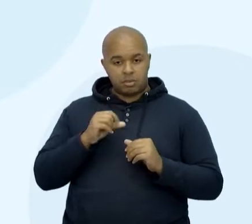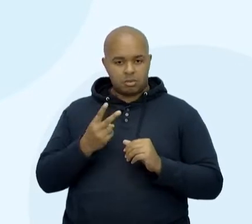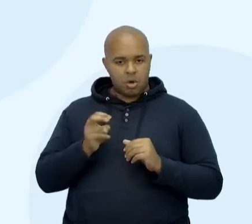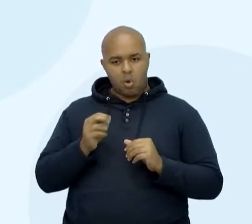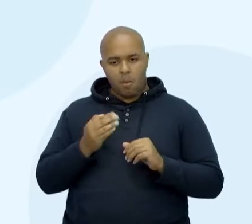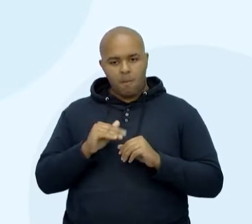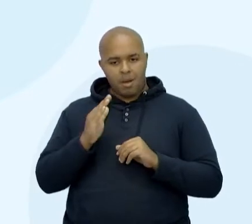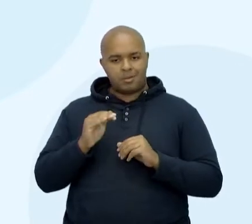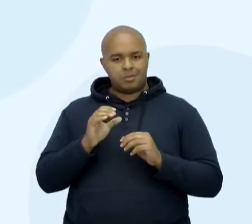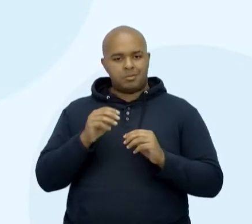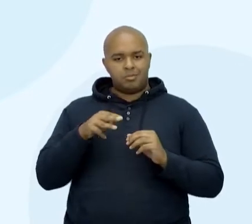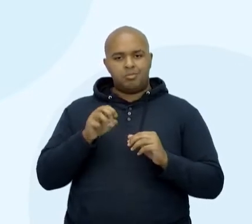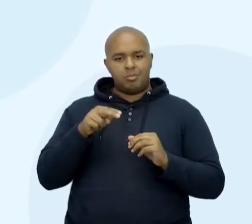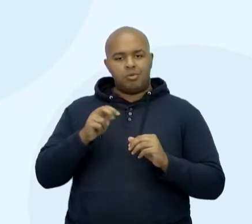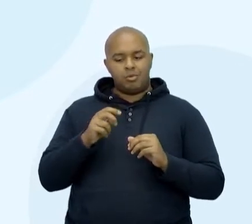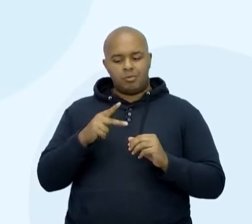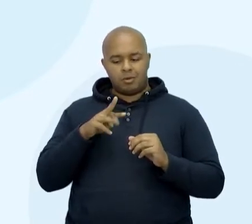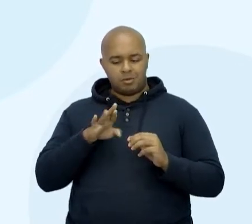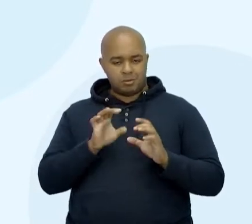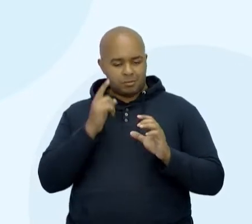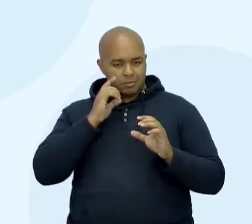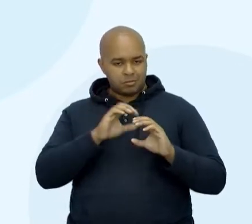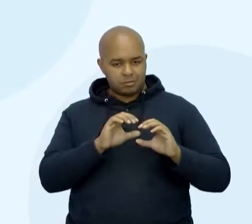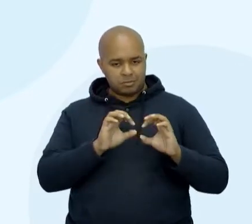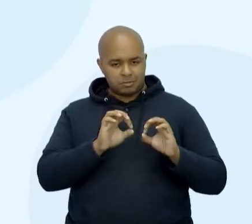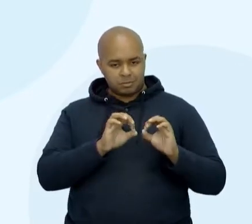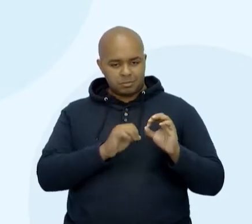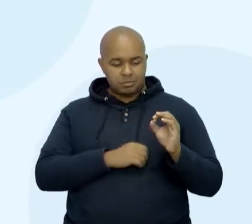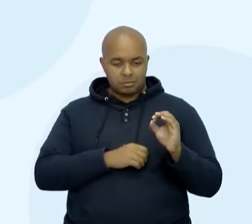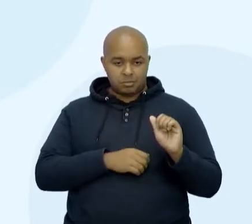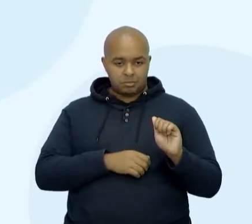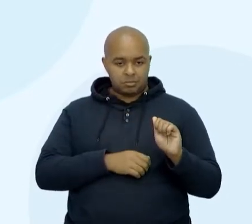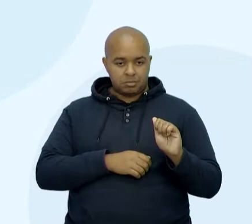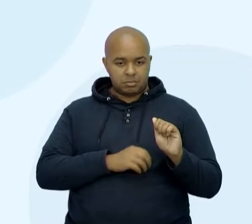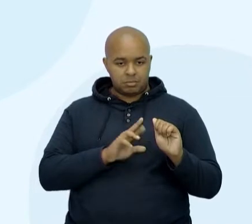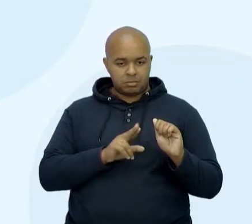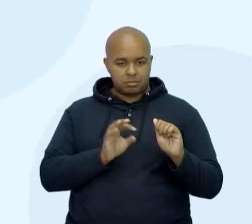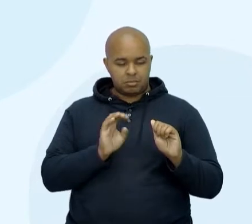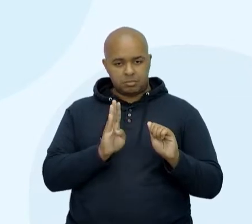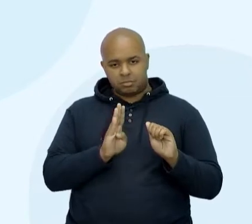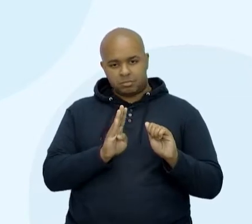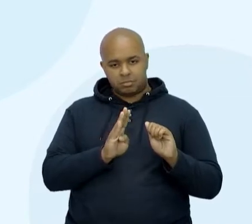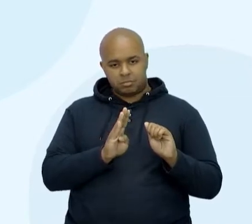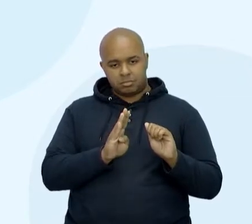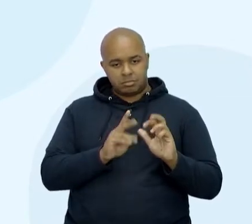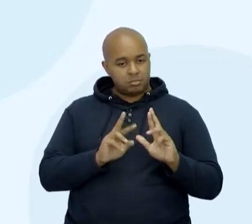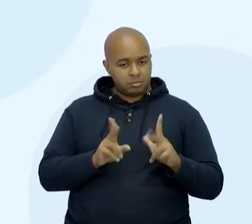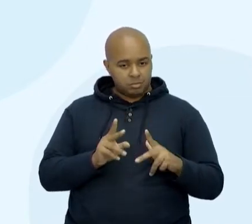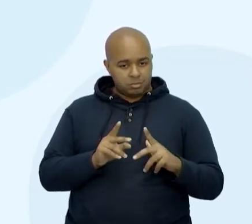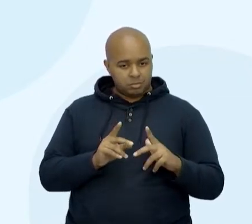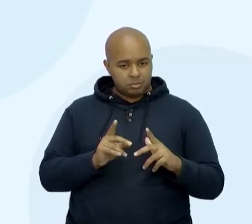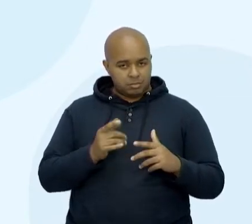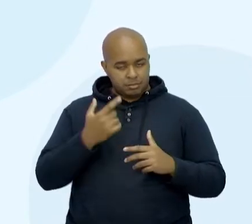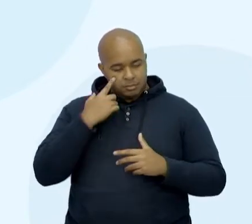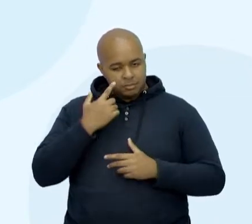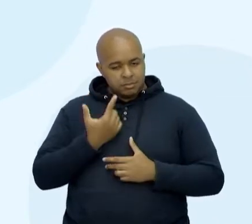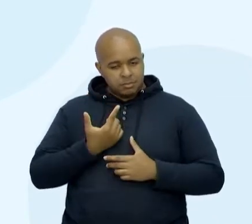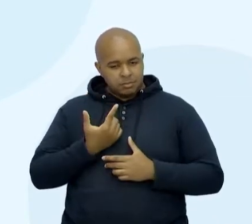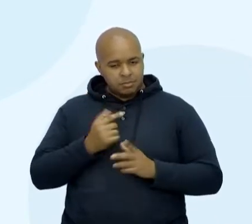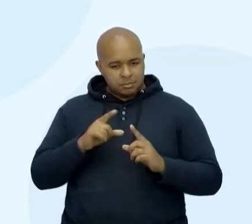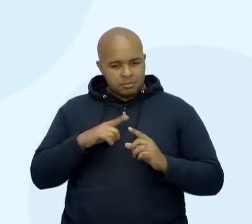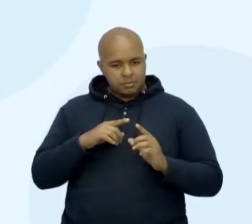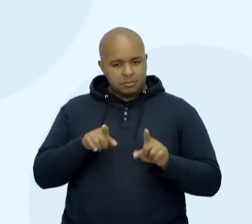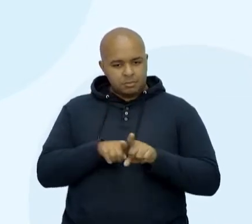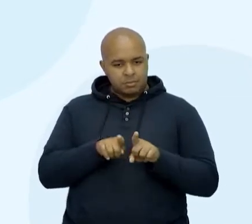ou mais monômeros aí, ó. Então, ó, esse monômero é diferente desse monômero, tá? Mas eu